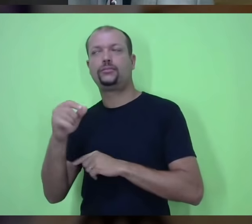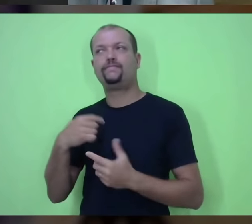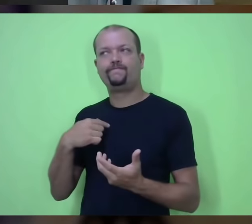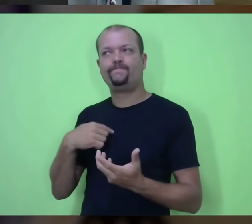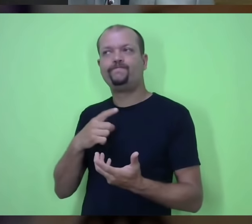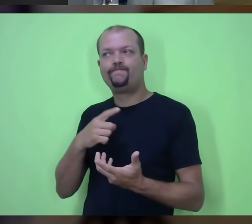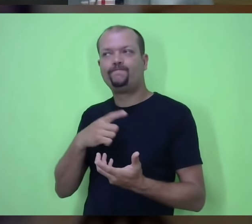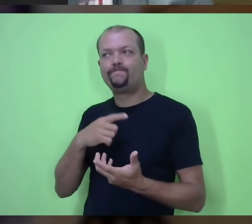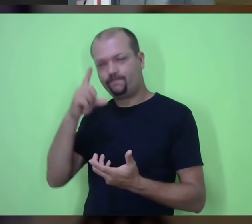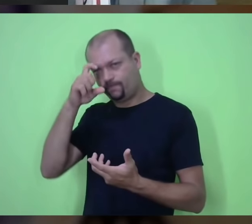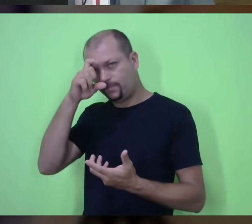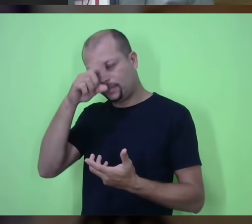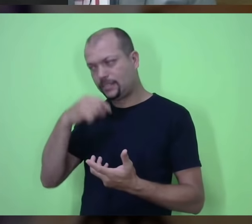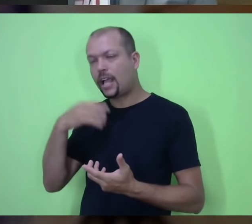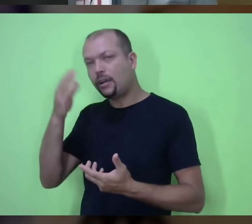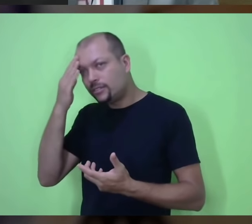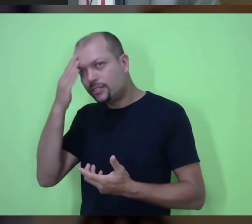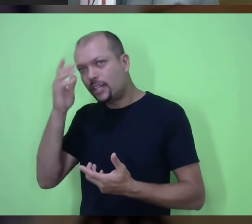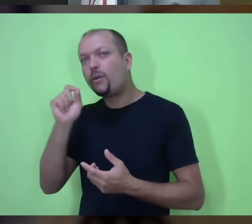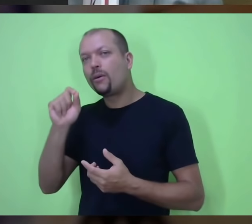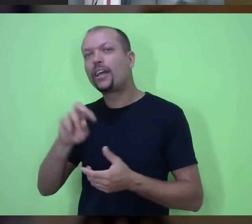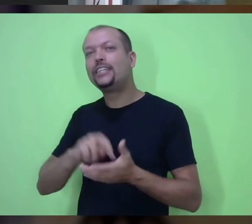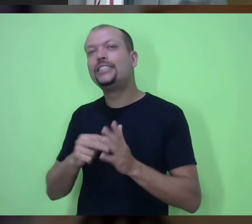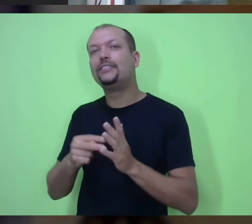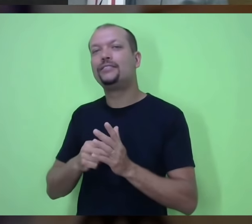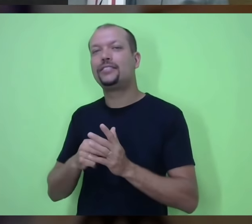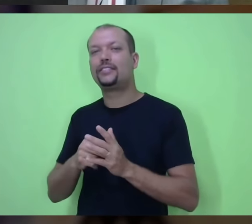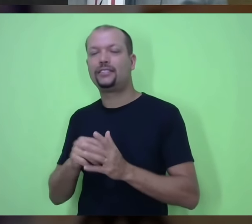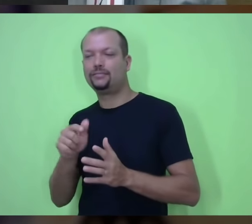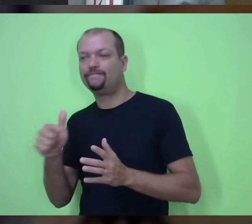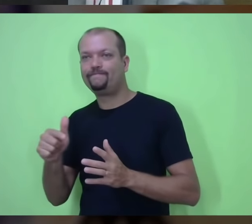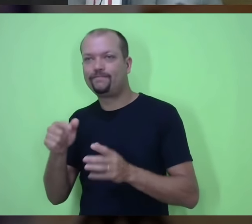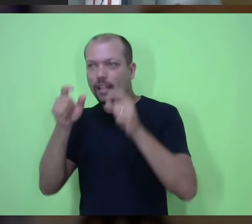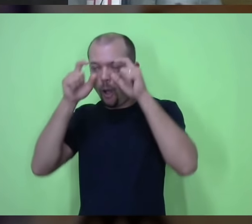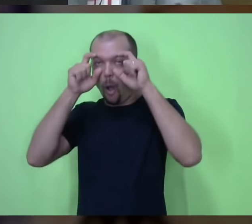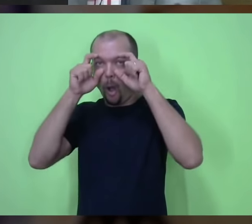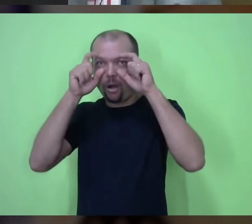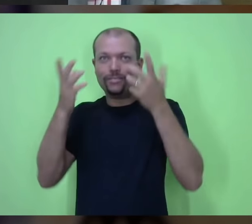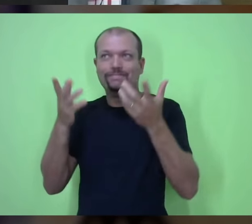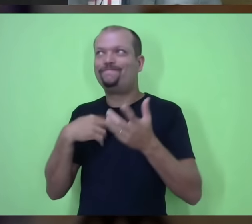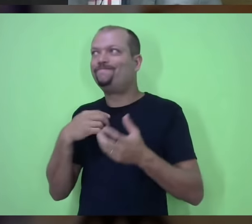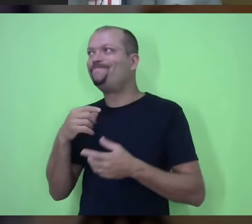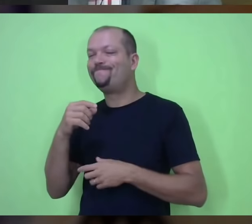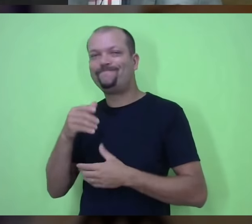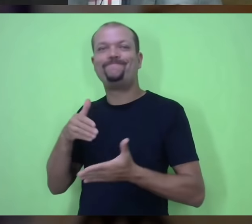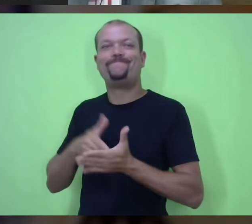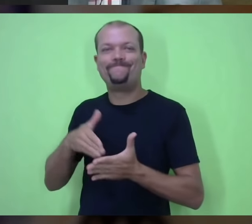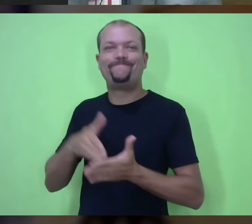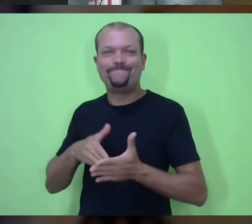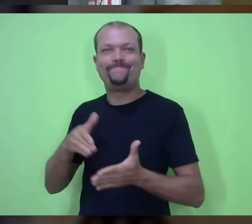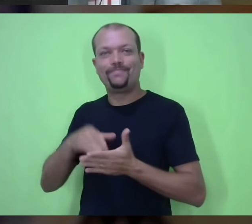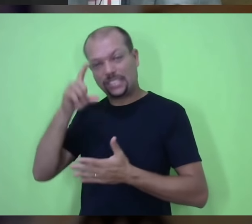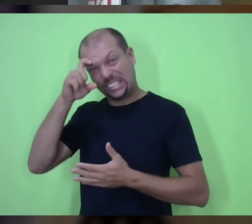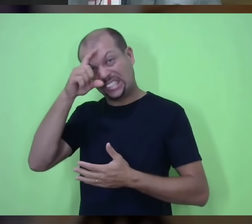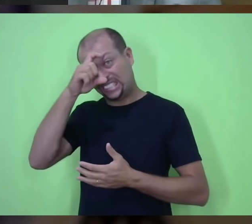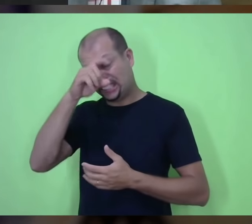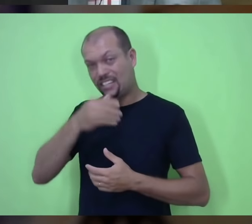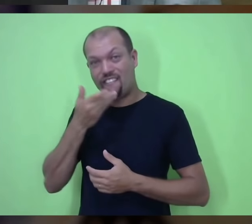Então, eu sei o que é estar sem lente e sei dos desafios, né? Não